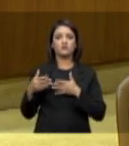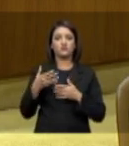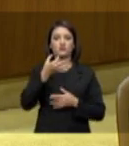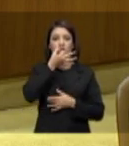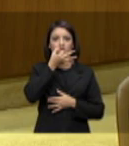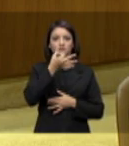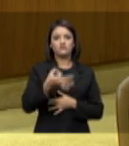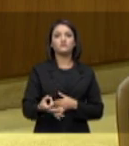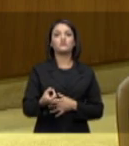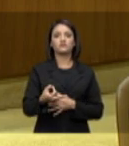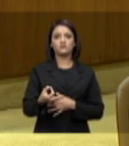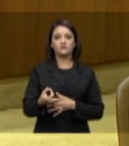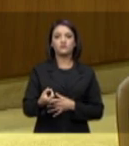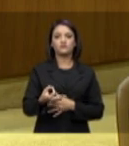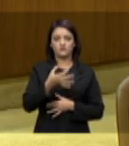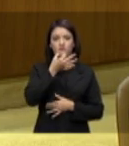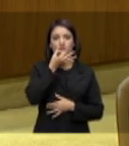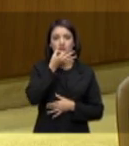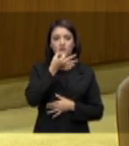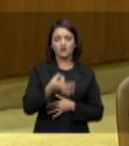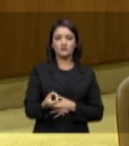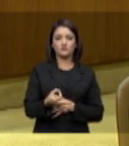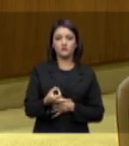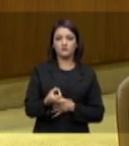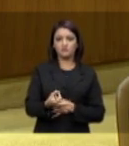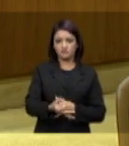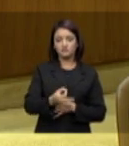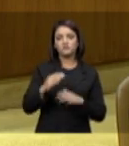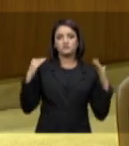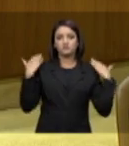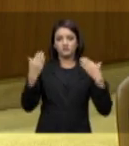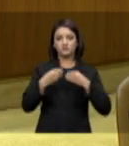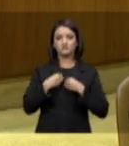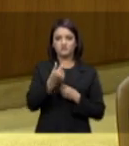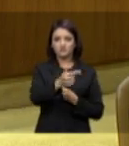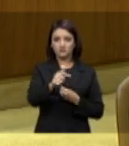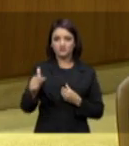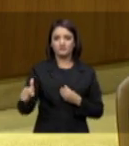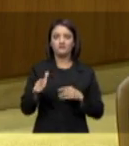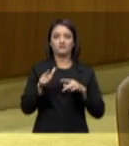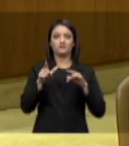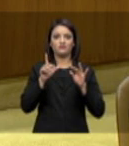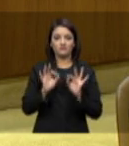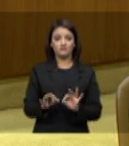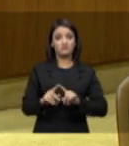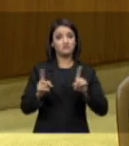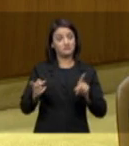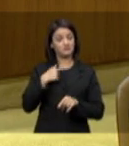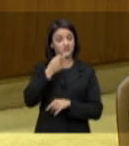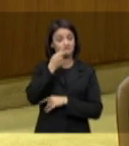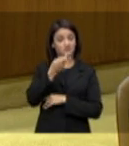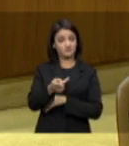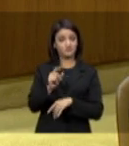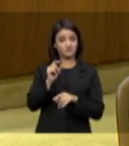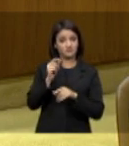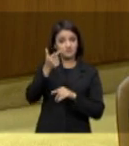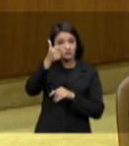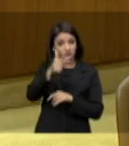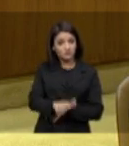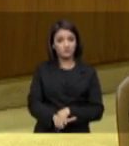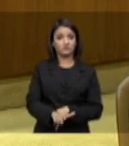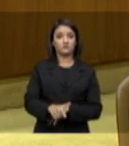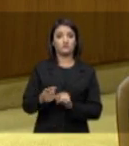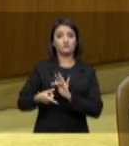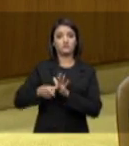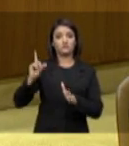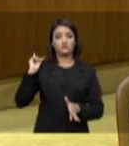vossa excelência ministro gilmar né são muito adequadas mas eu reafirmo o que estava a dizer